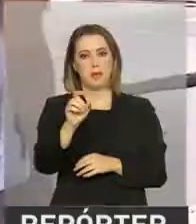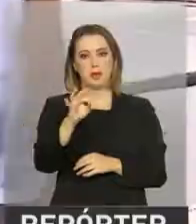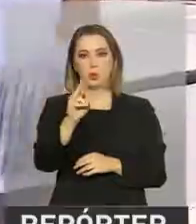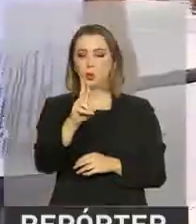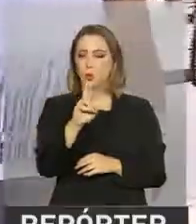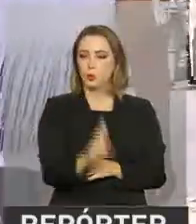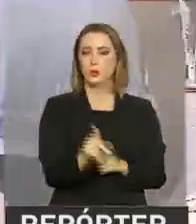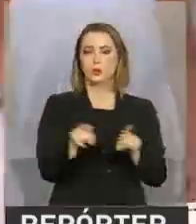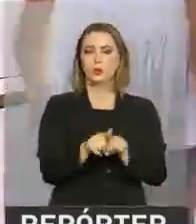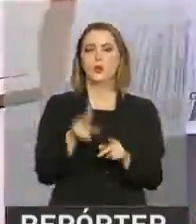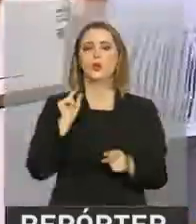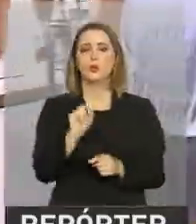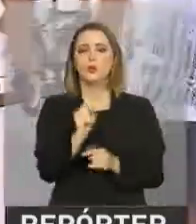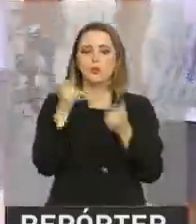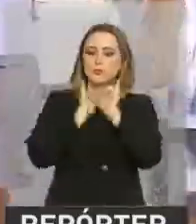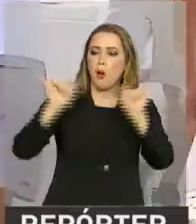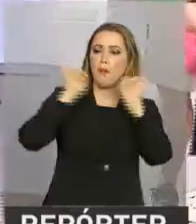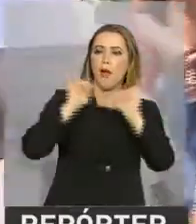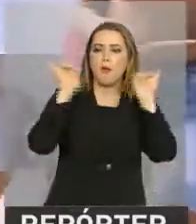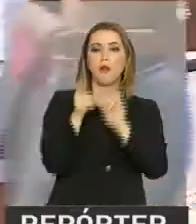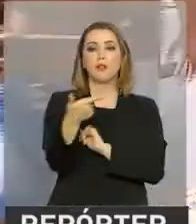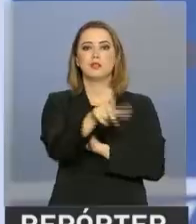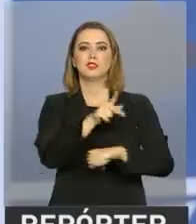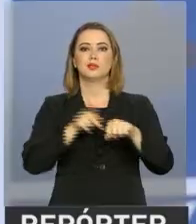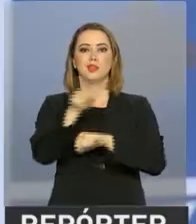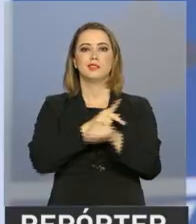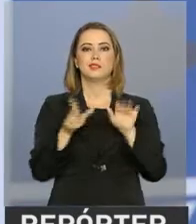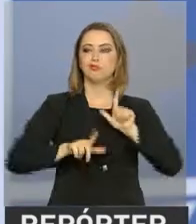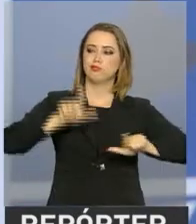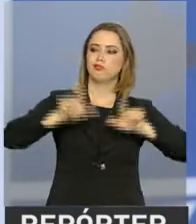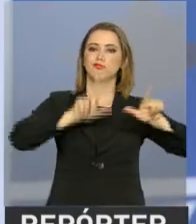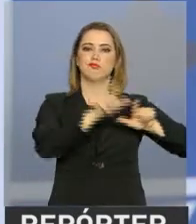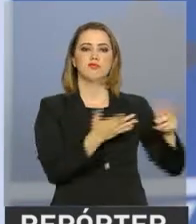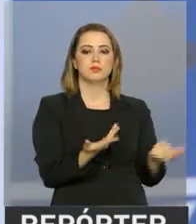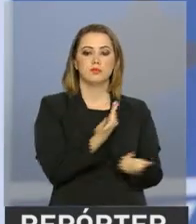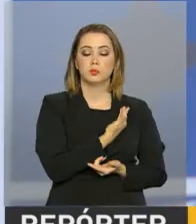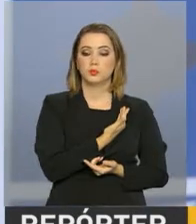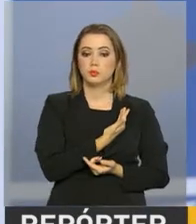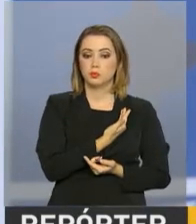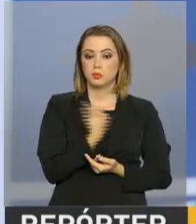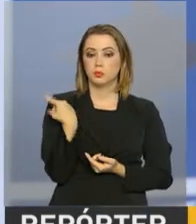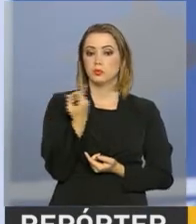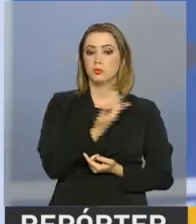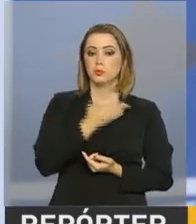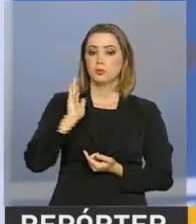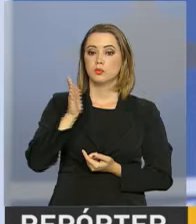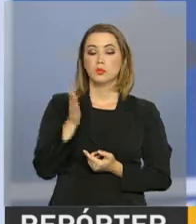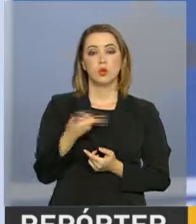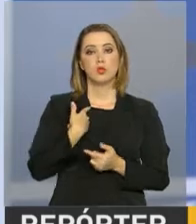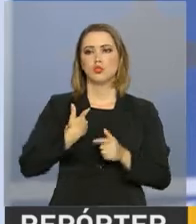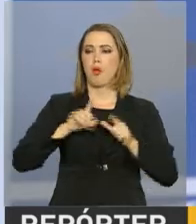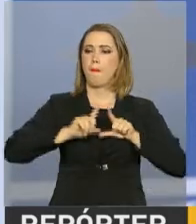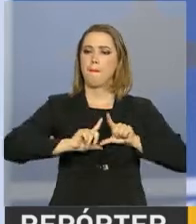ea campanha de promoção do país no exterior estamos no ar hoje em 150